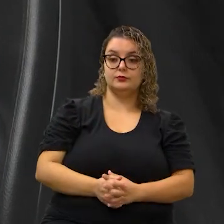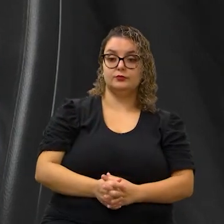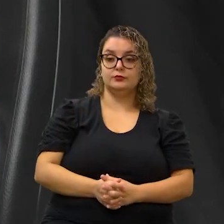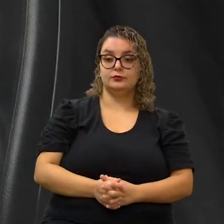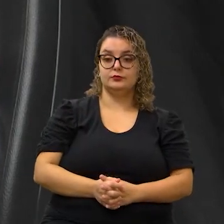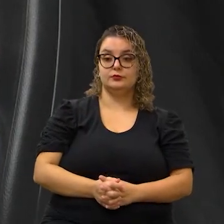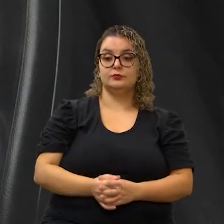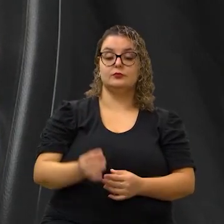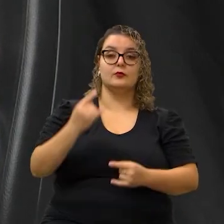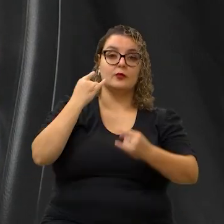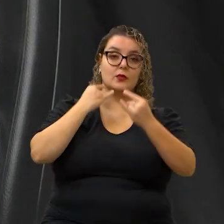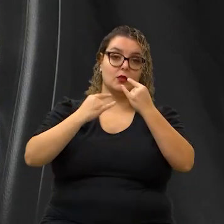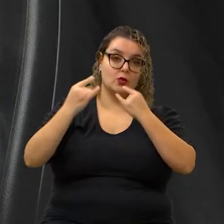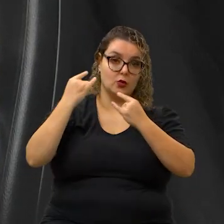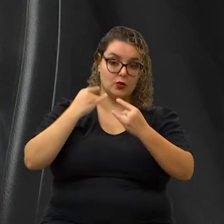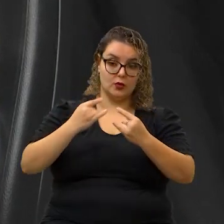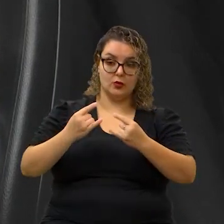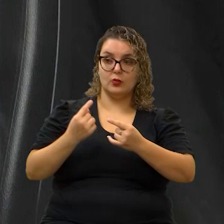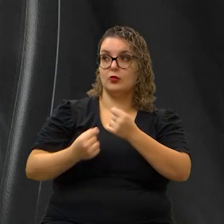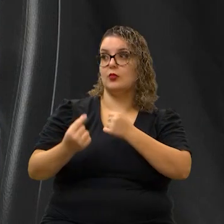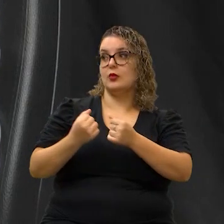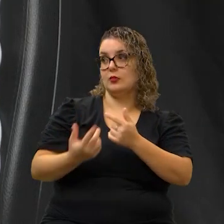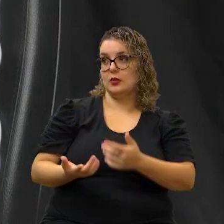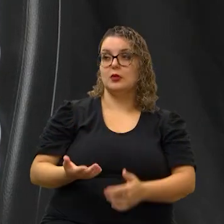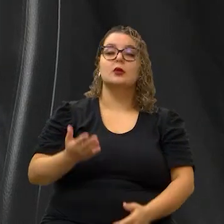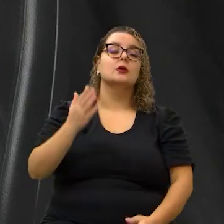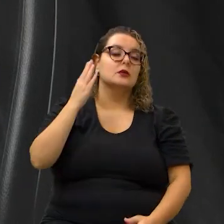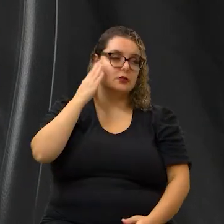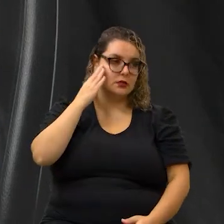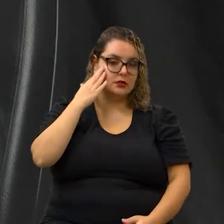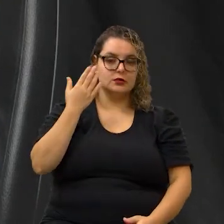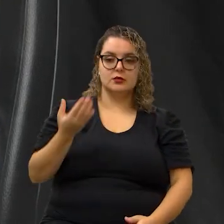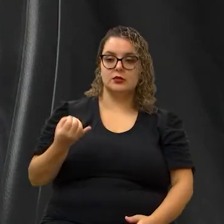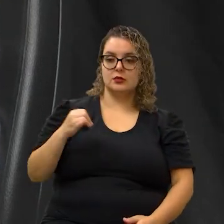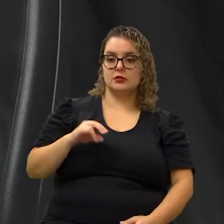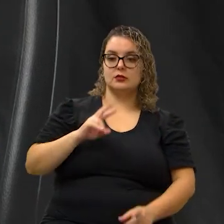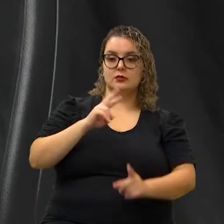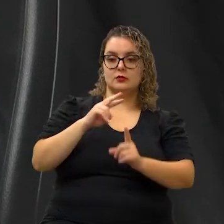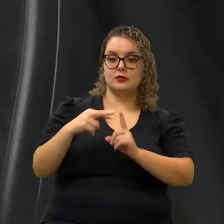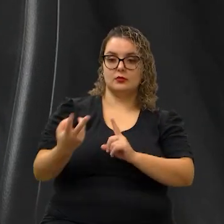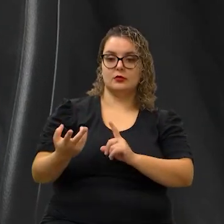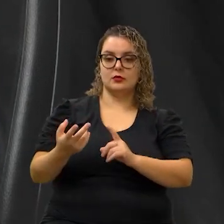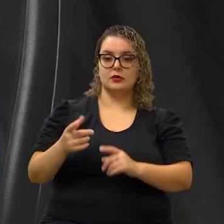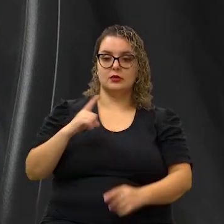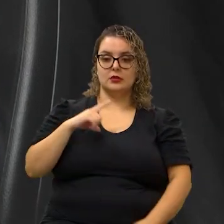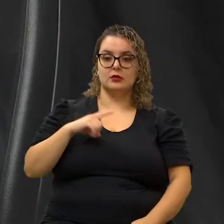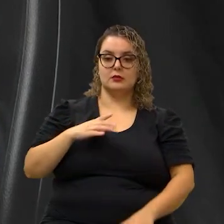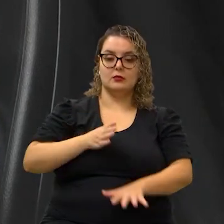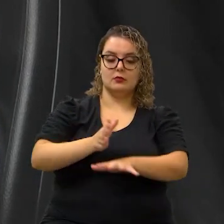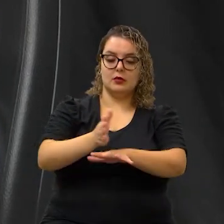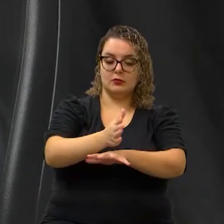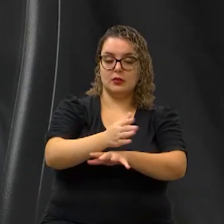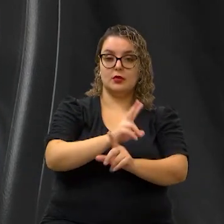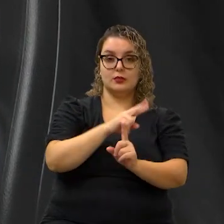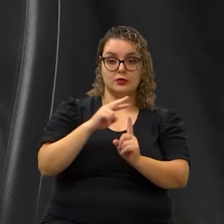perspectiva do interesse financeiro, né? se olhar na perspectiva, porque tem